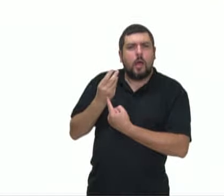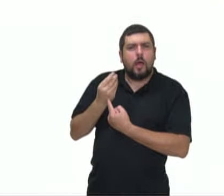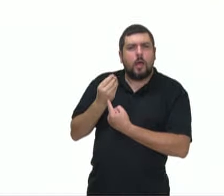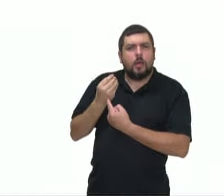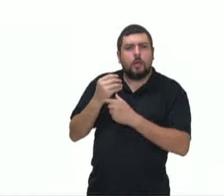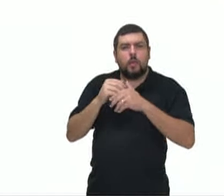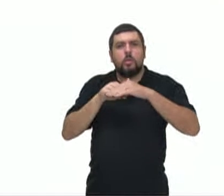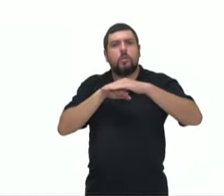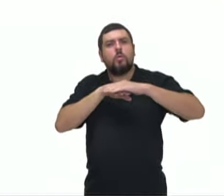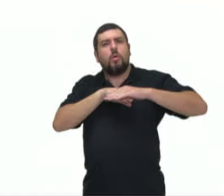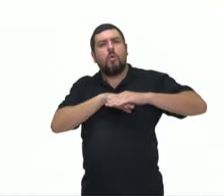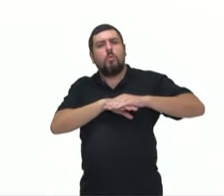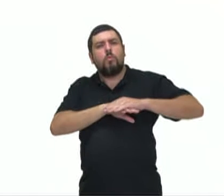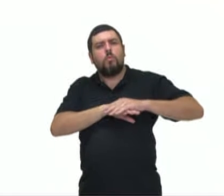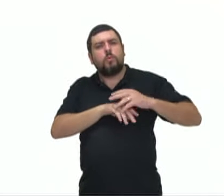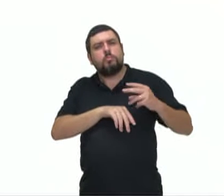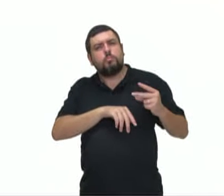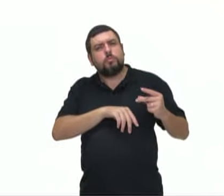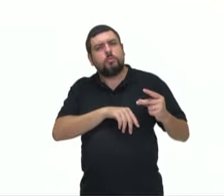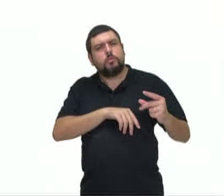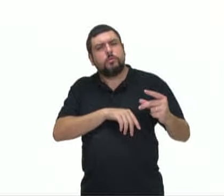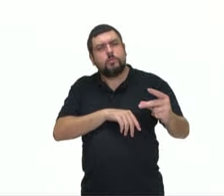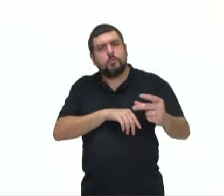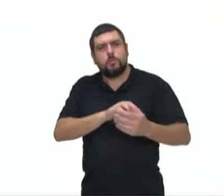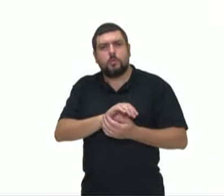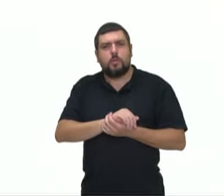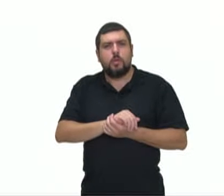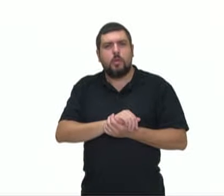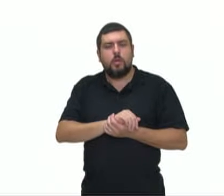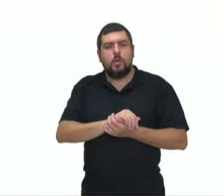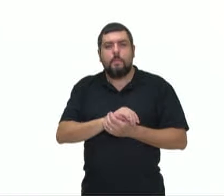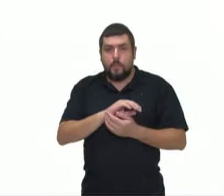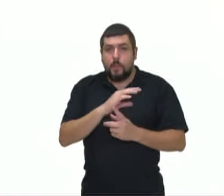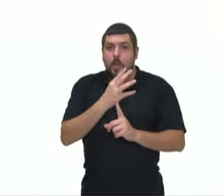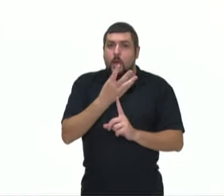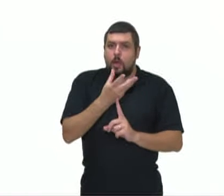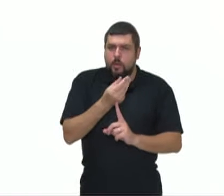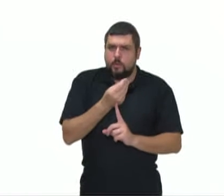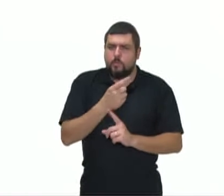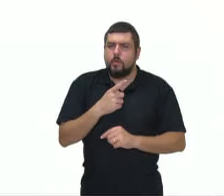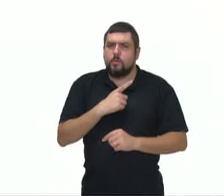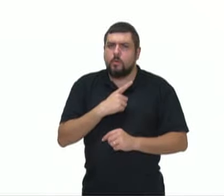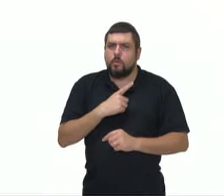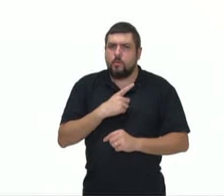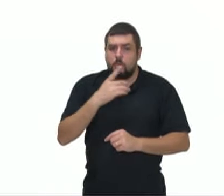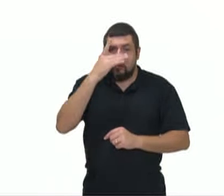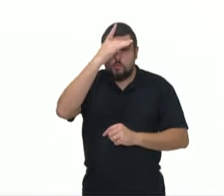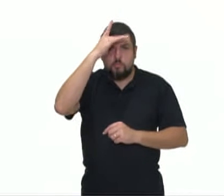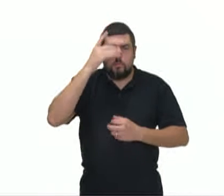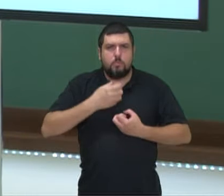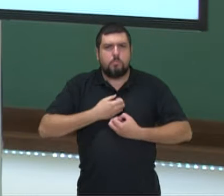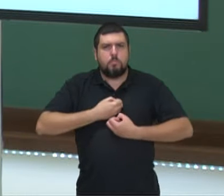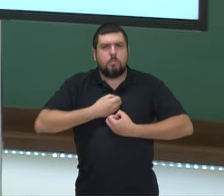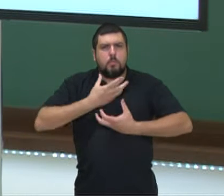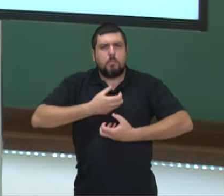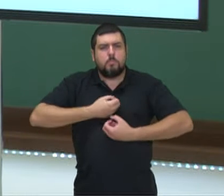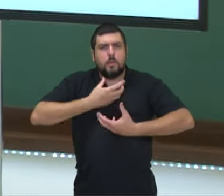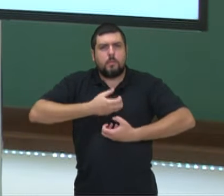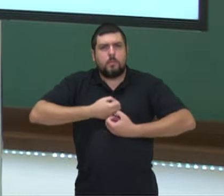necessidade do homem se expressar através da arte é algo que acompanha a história da humanidade, né? Nós